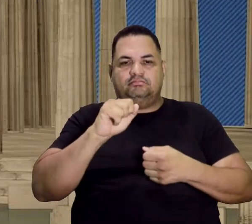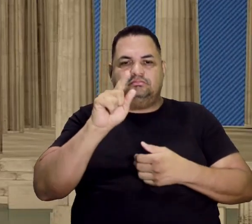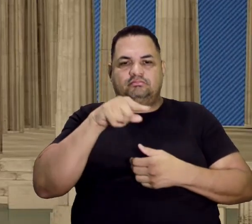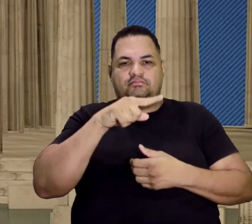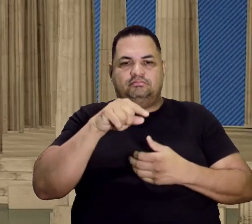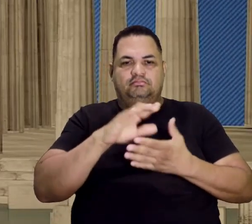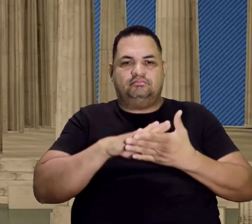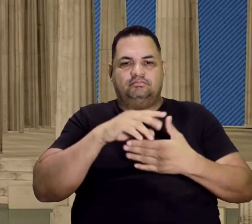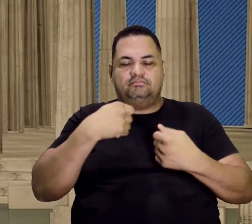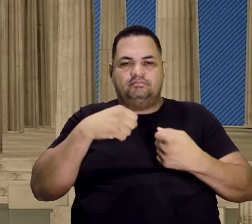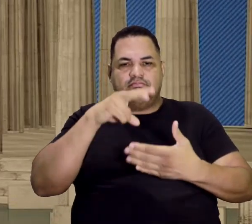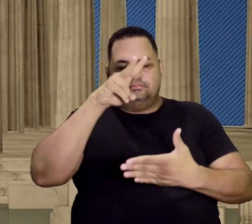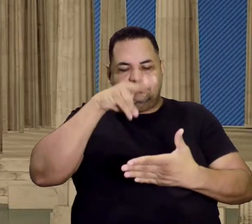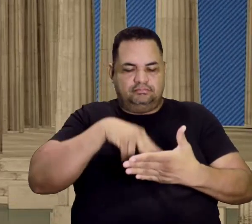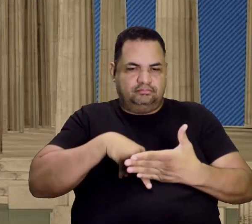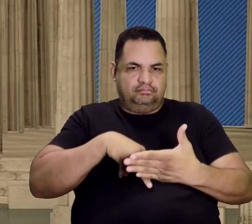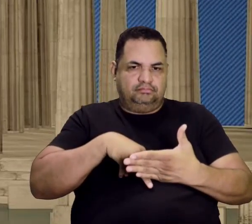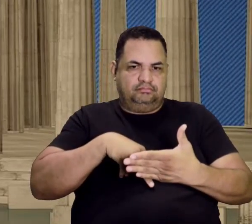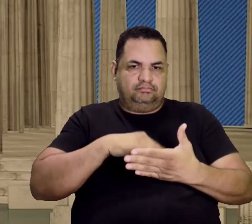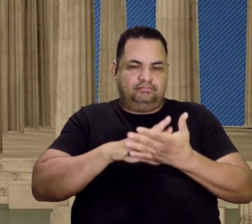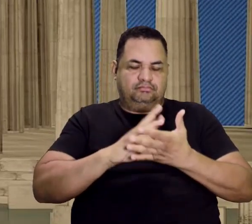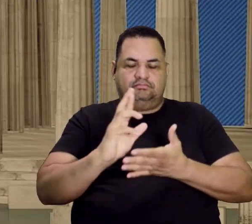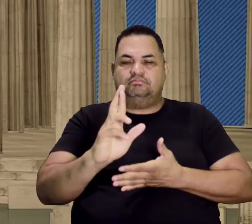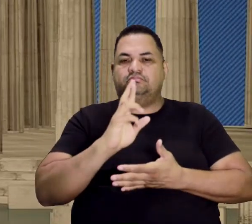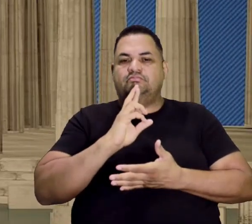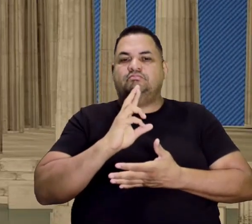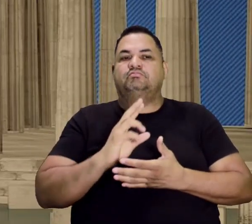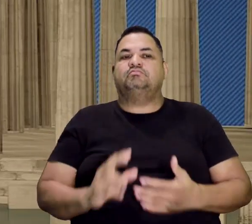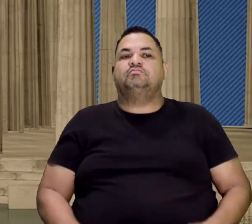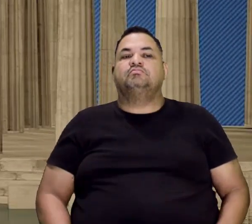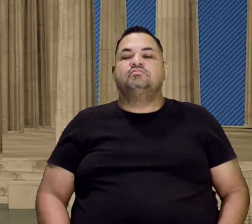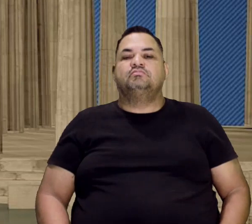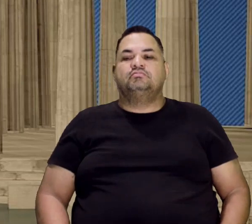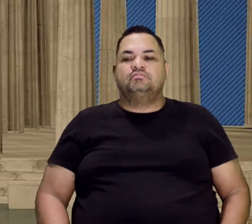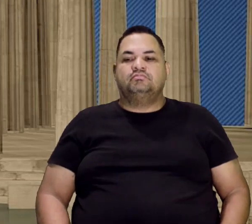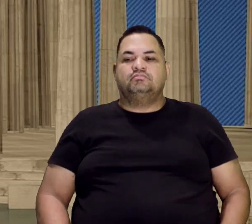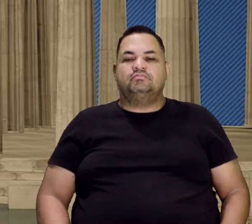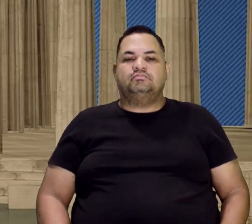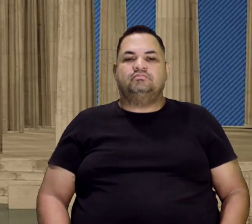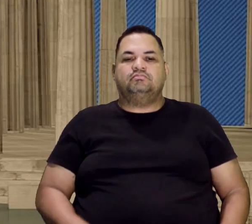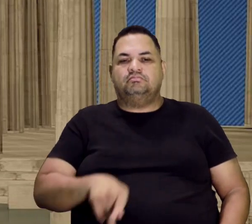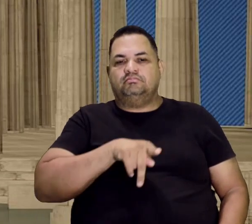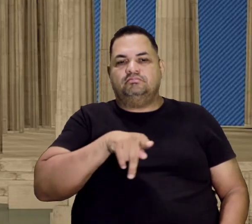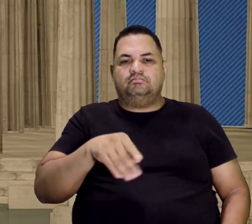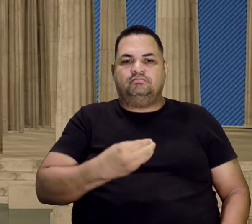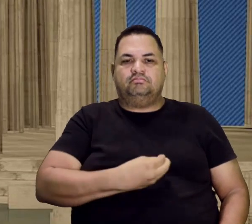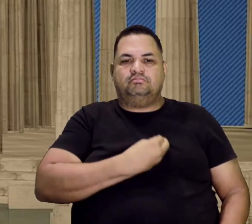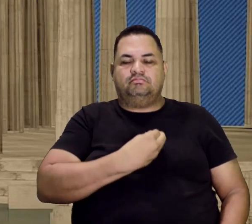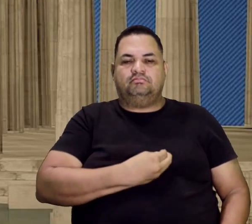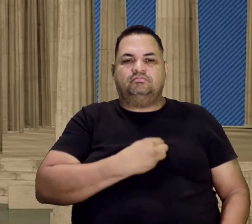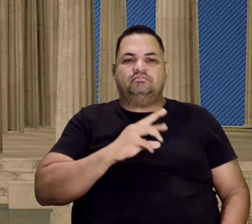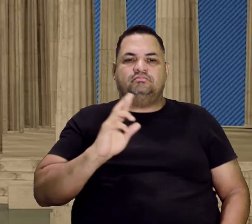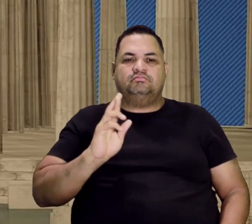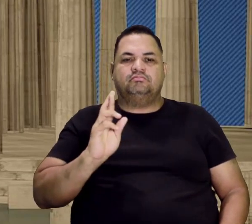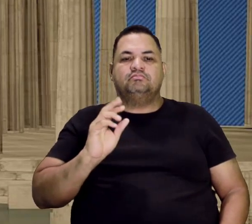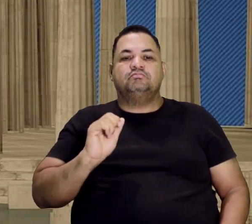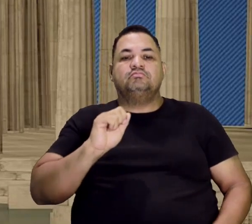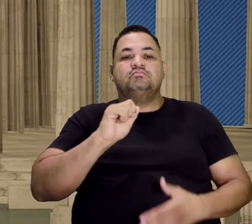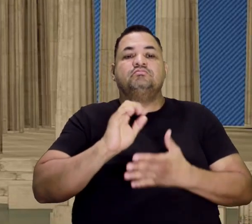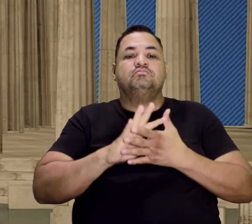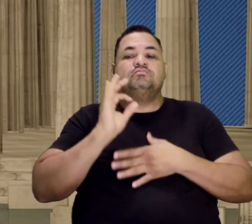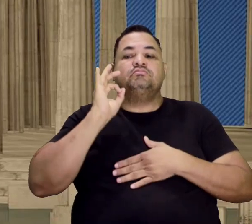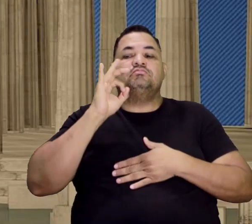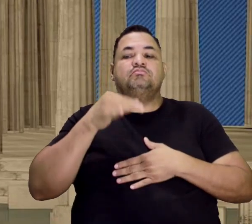Não, mas primeiro tem que ler, né? Não vai para responder, tá? E aí? Professores presenciais, quem acertou